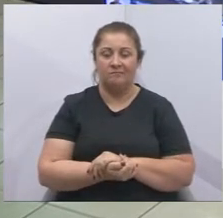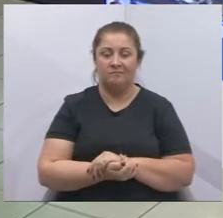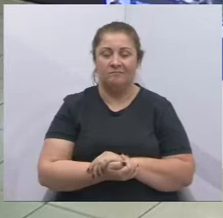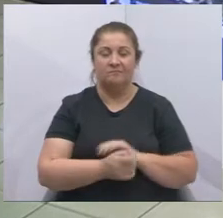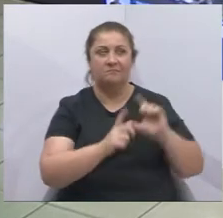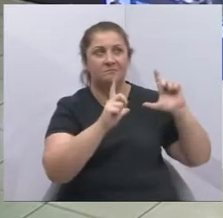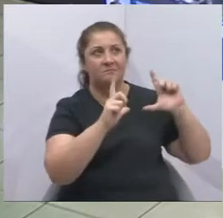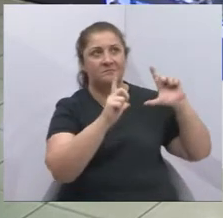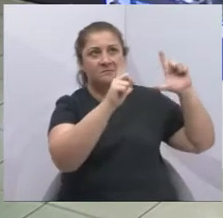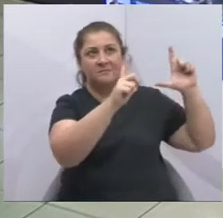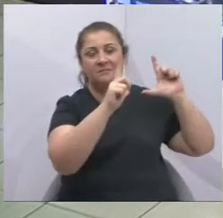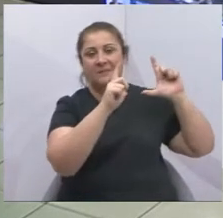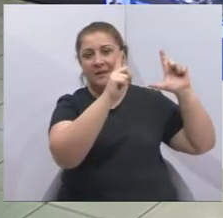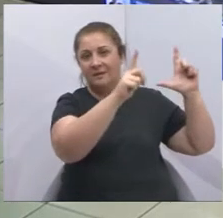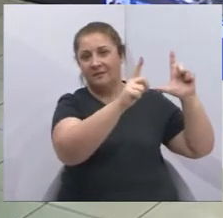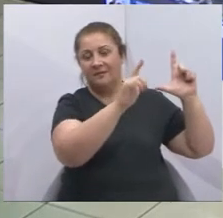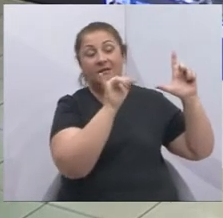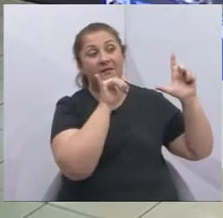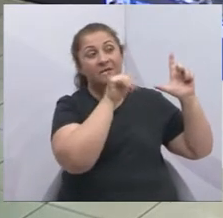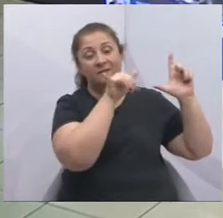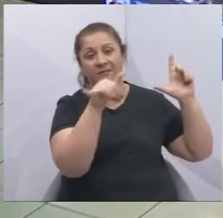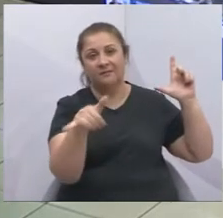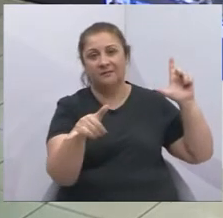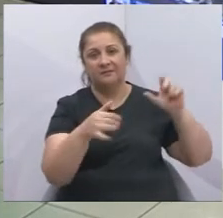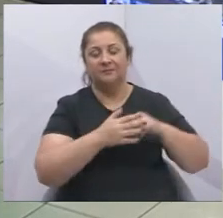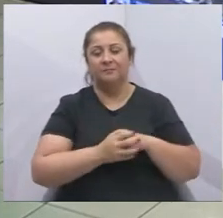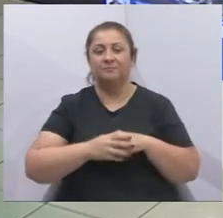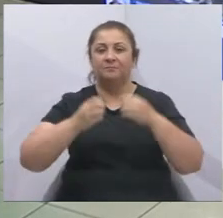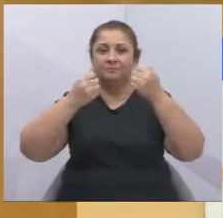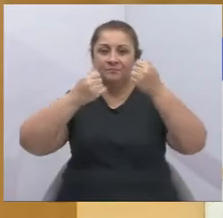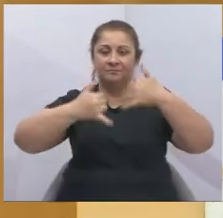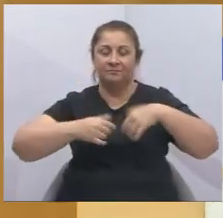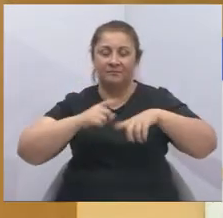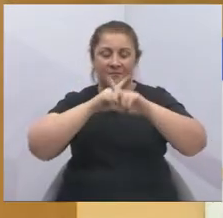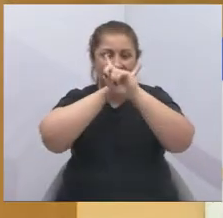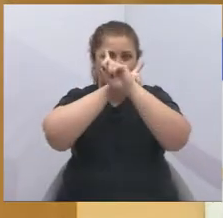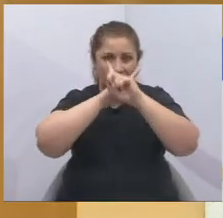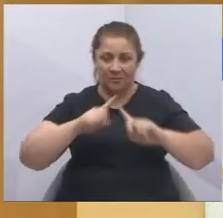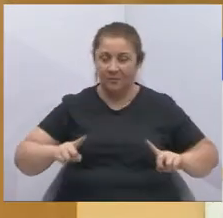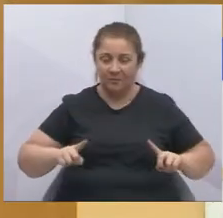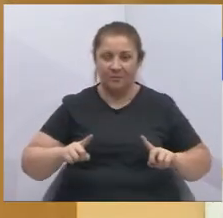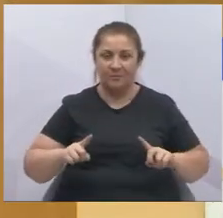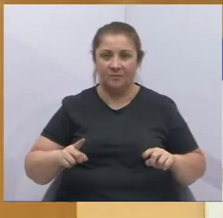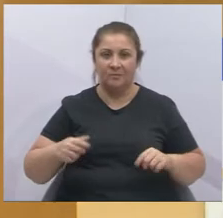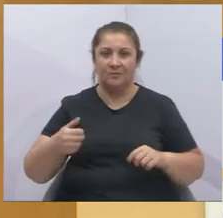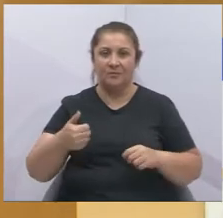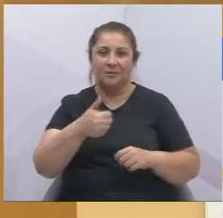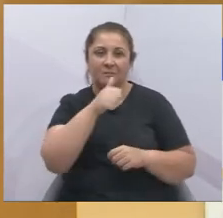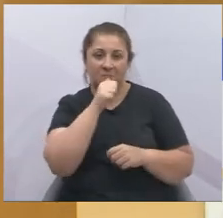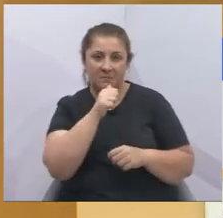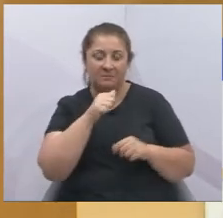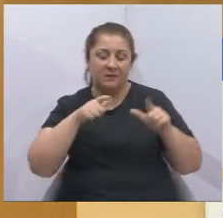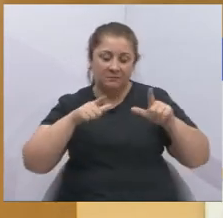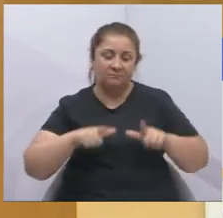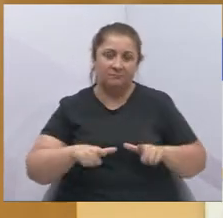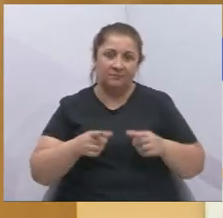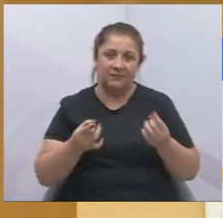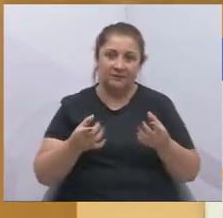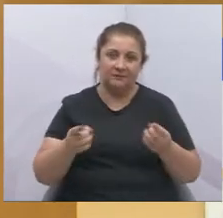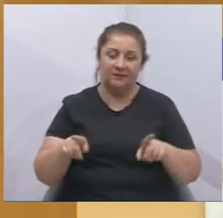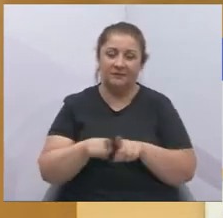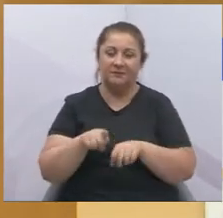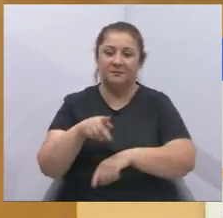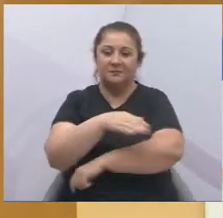Afixar aviso de fácil visualização contendo a proibição de consumo de bebidas alcoólicas no local e nas vias